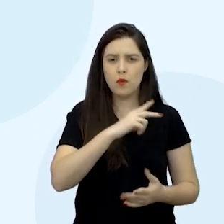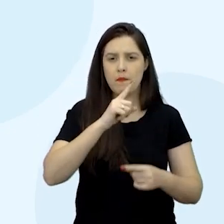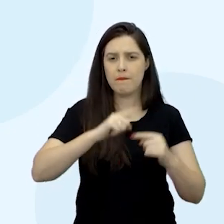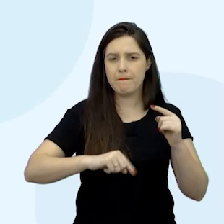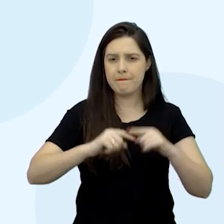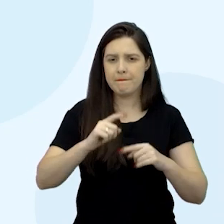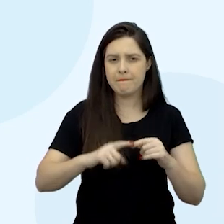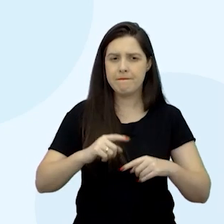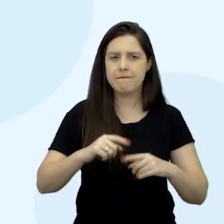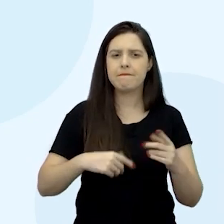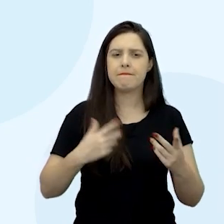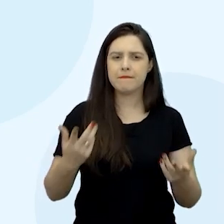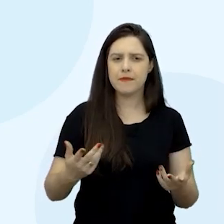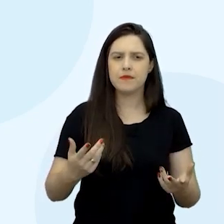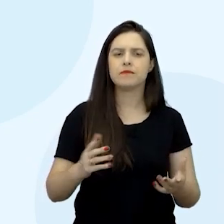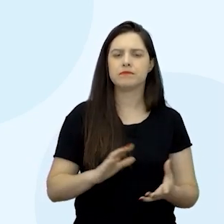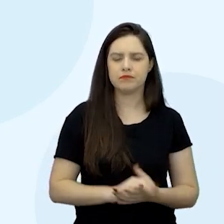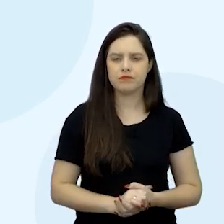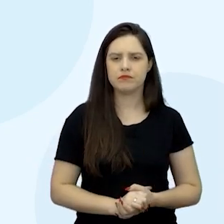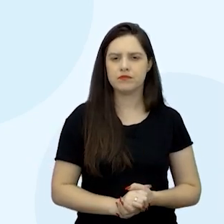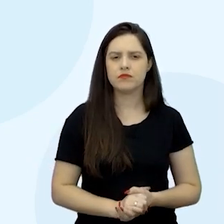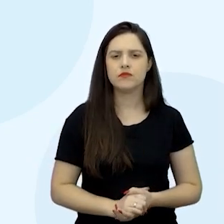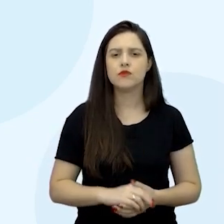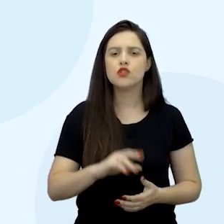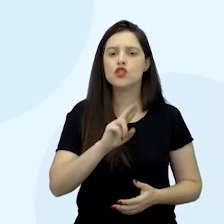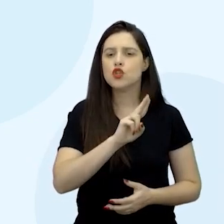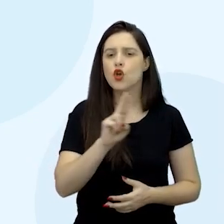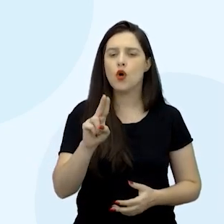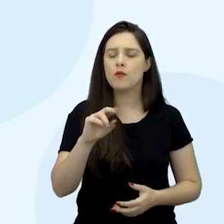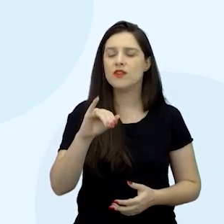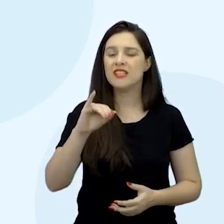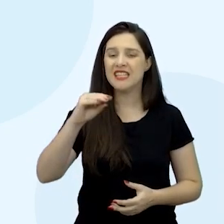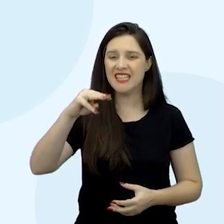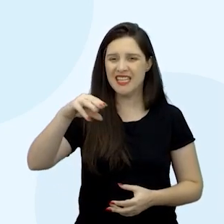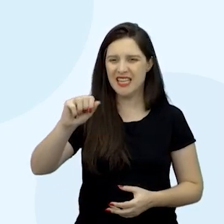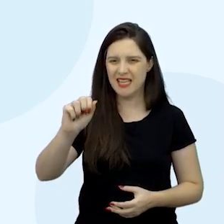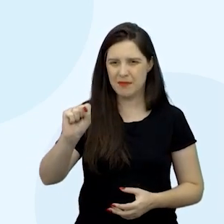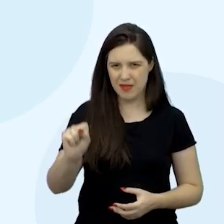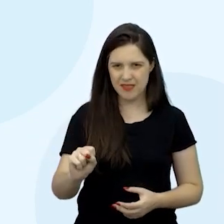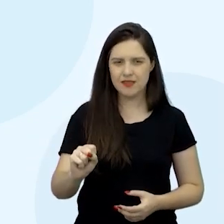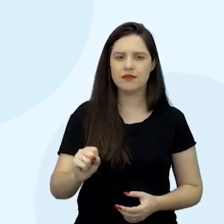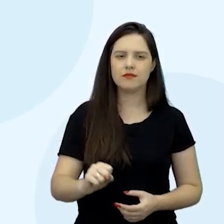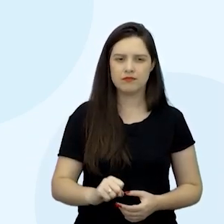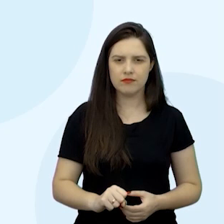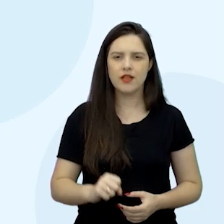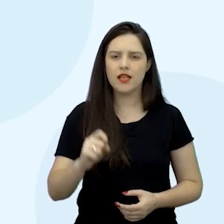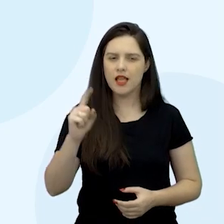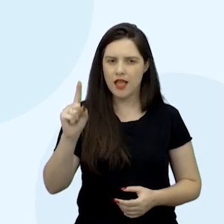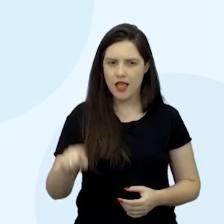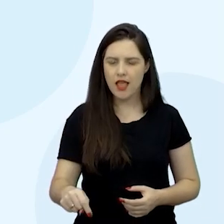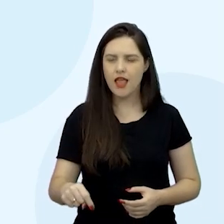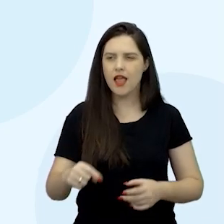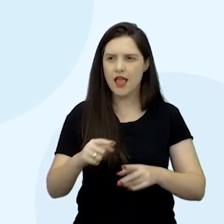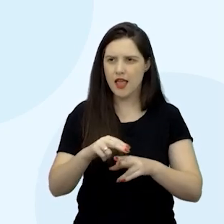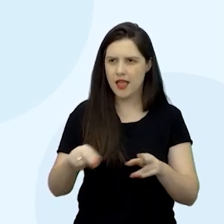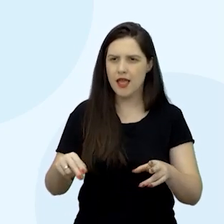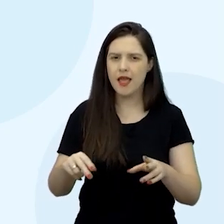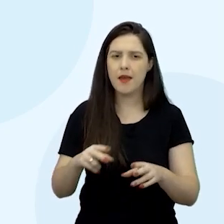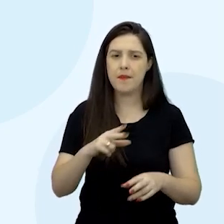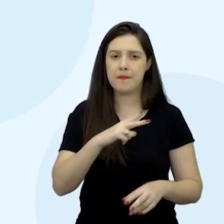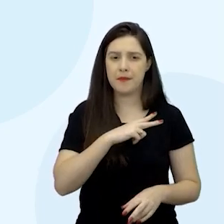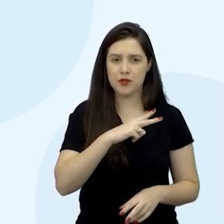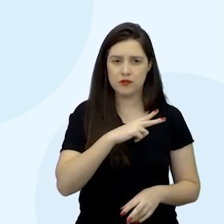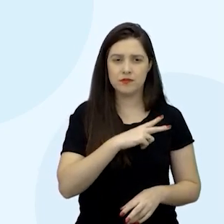Tipos particulares de materiais, chamados também os ímãs. Então, tem ímãs que são naturais e tem ímãs artificiais,